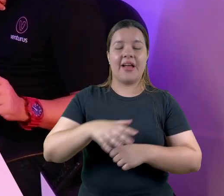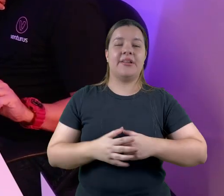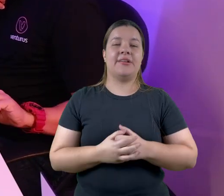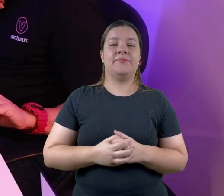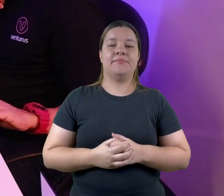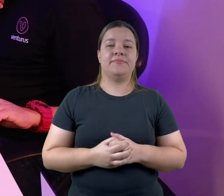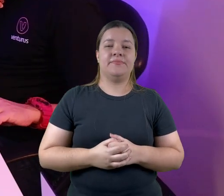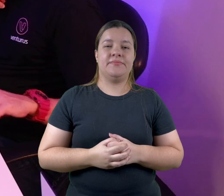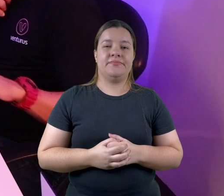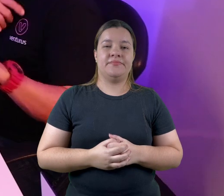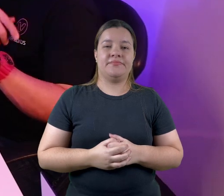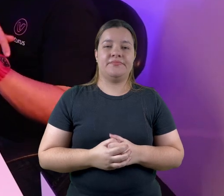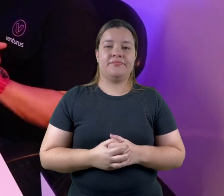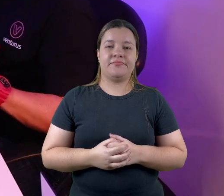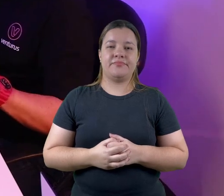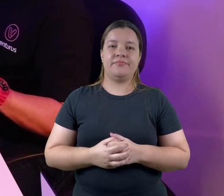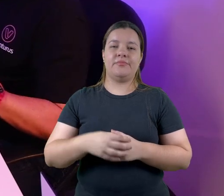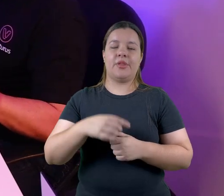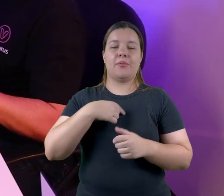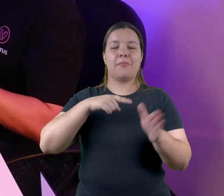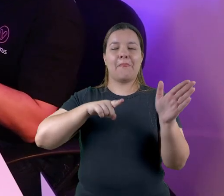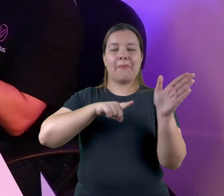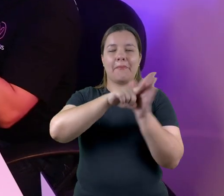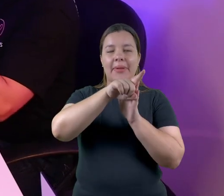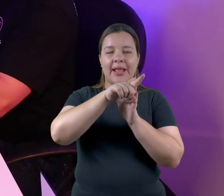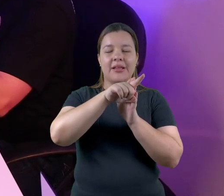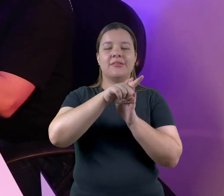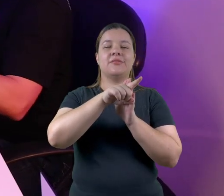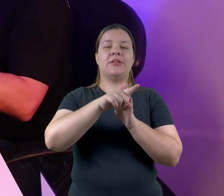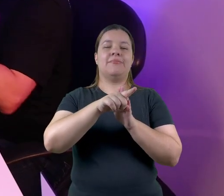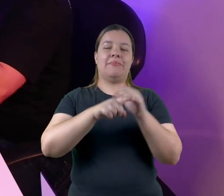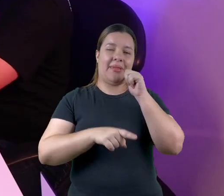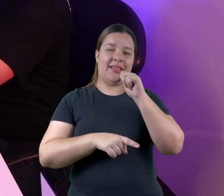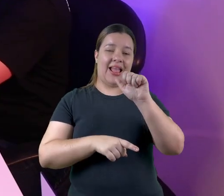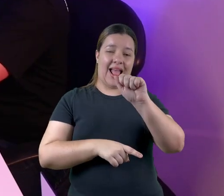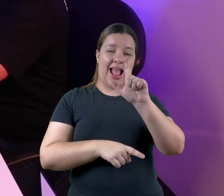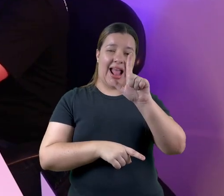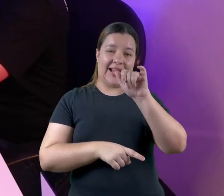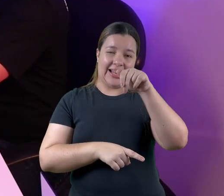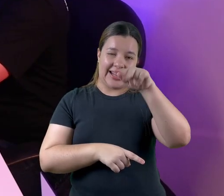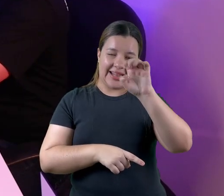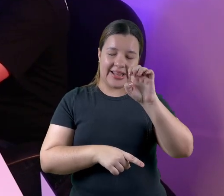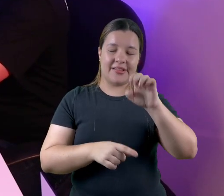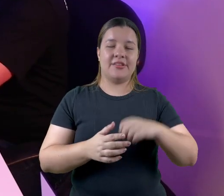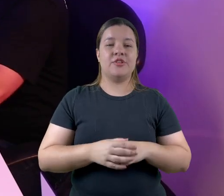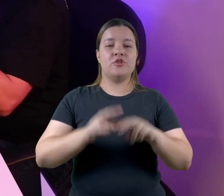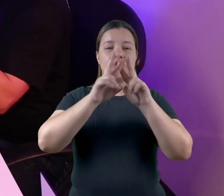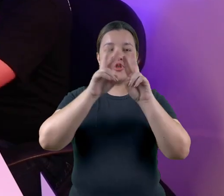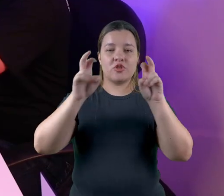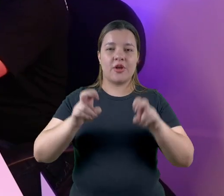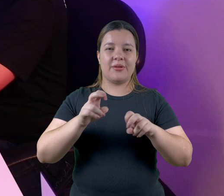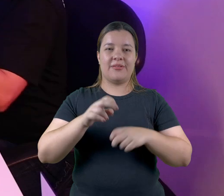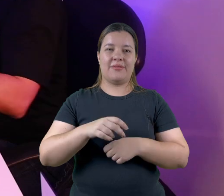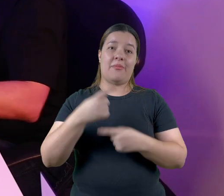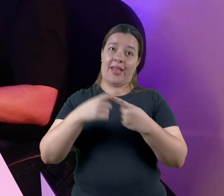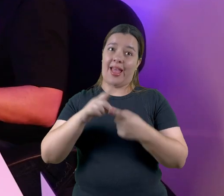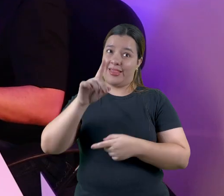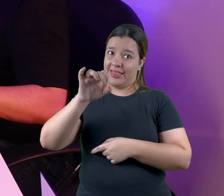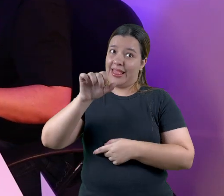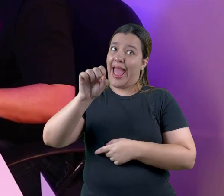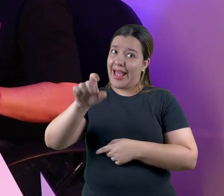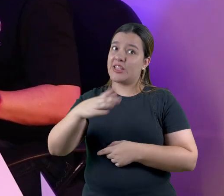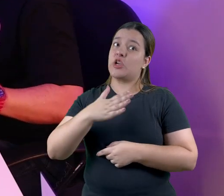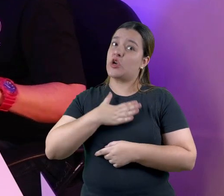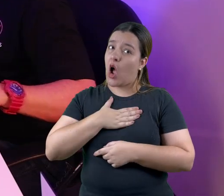uhum o vou começar com com com a Aline porque senão você só você fala